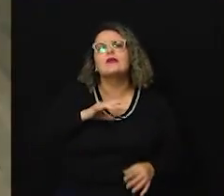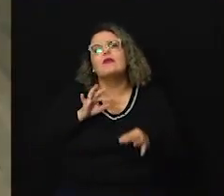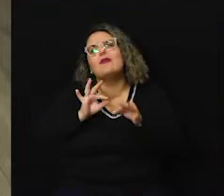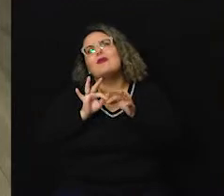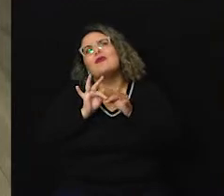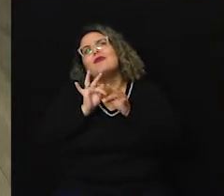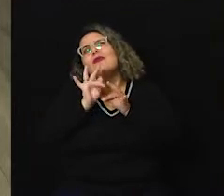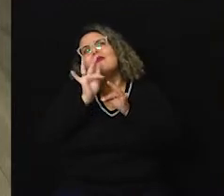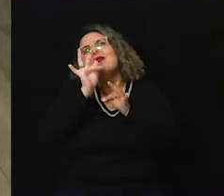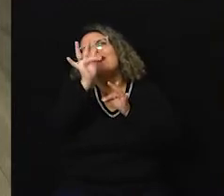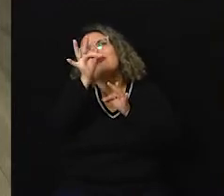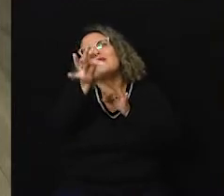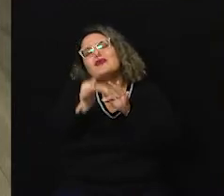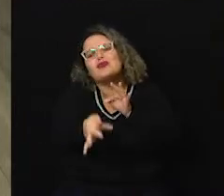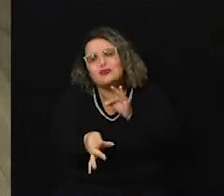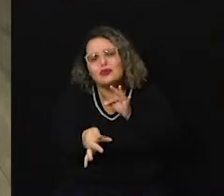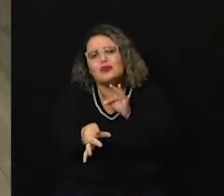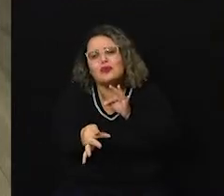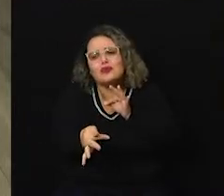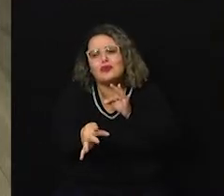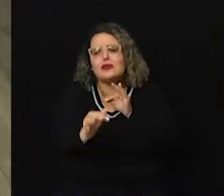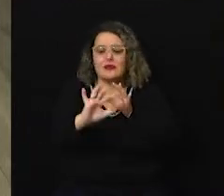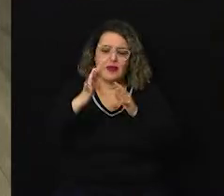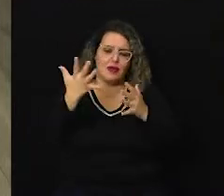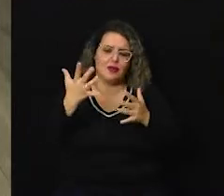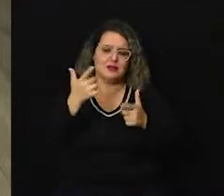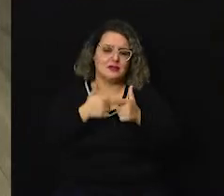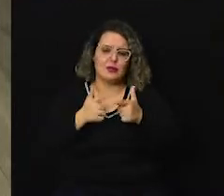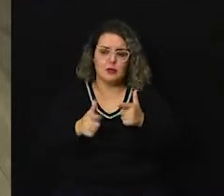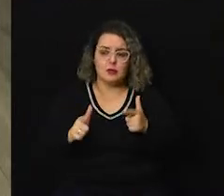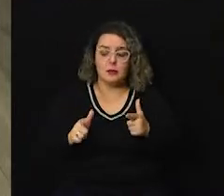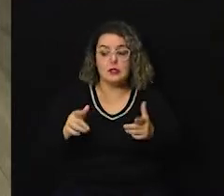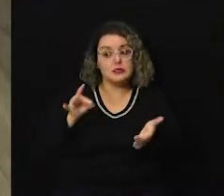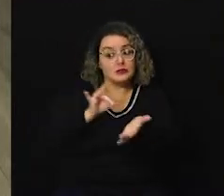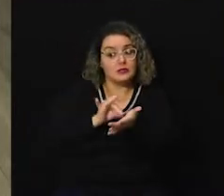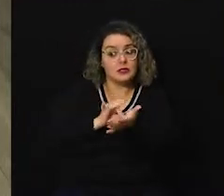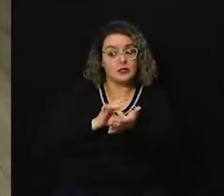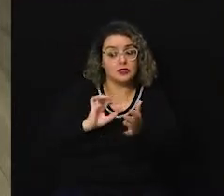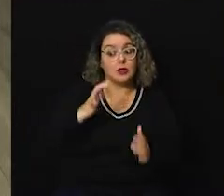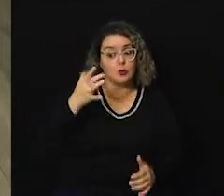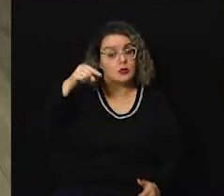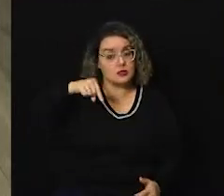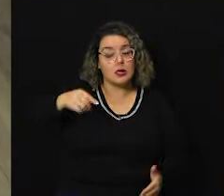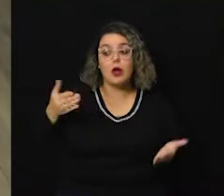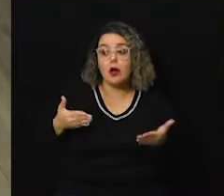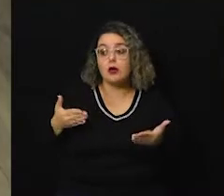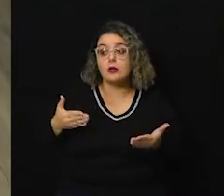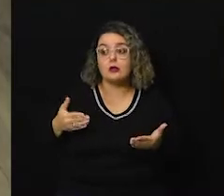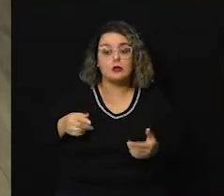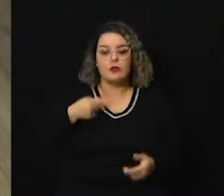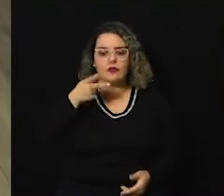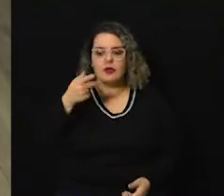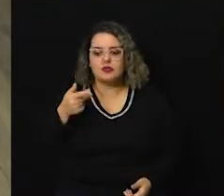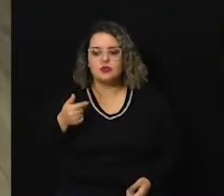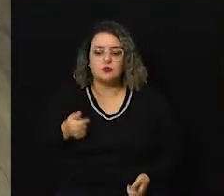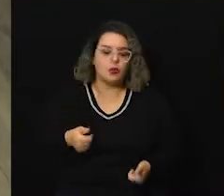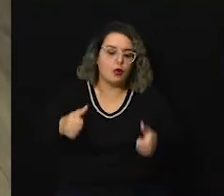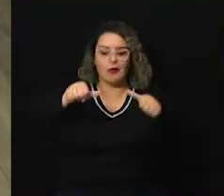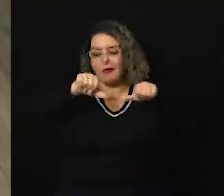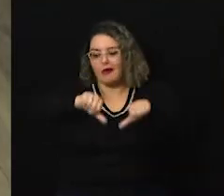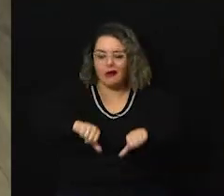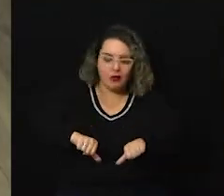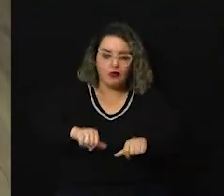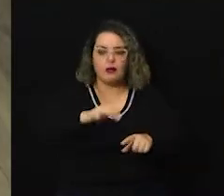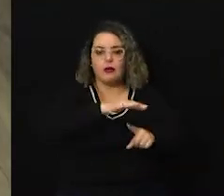lá na frente na verdade ela já estão acontecendo né Mariana a gente já nem fala mais em crise ambiental já se